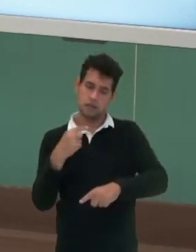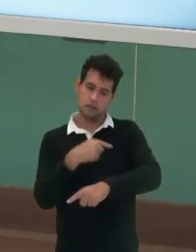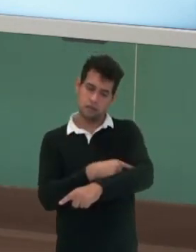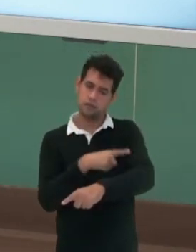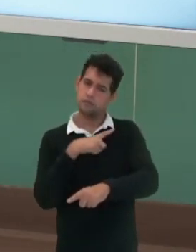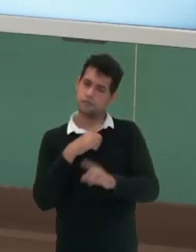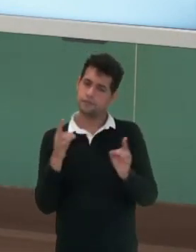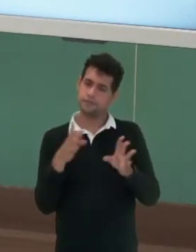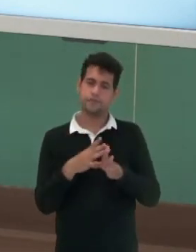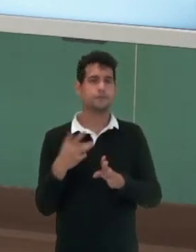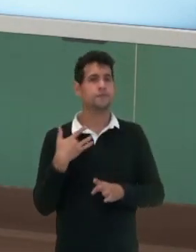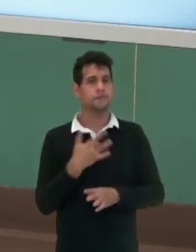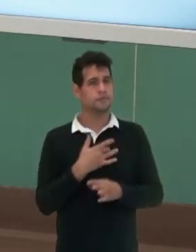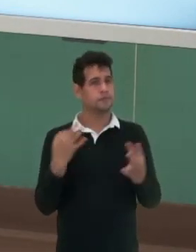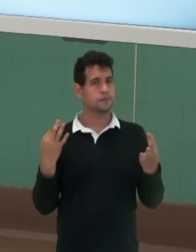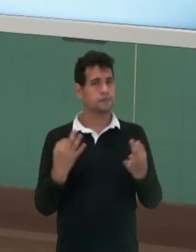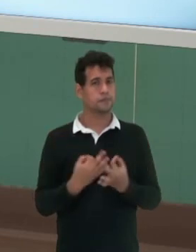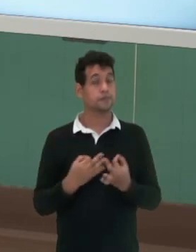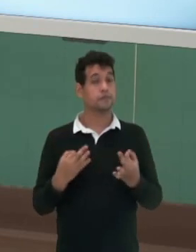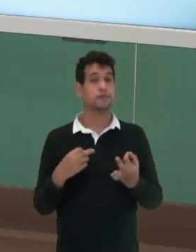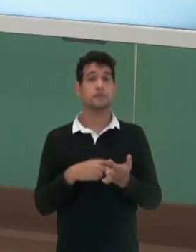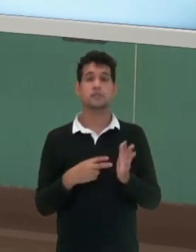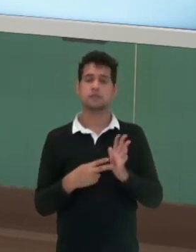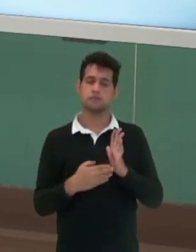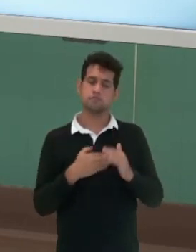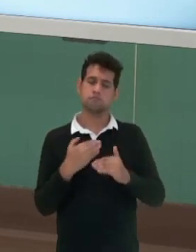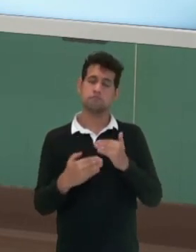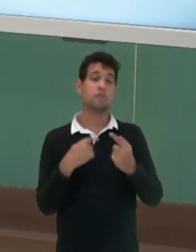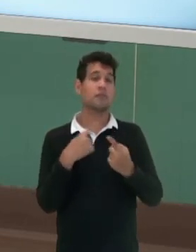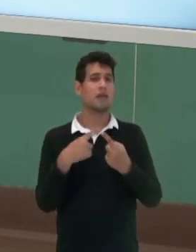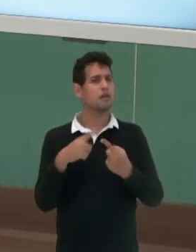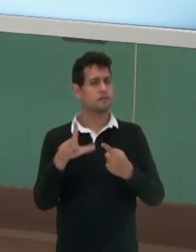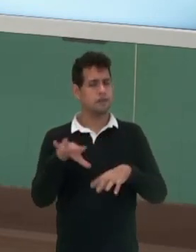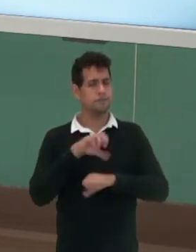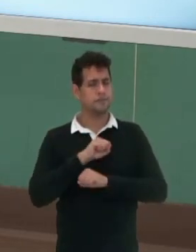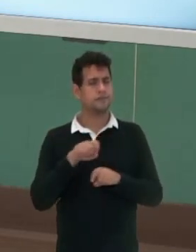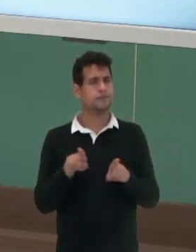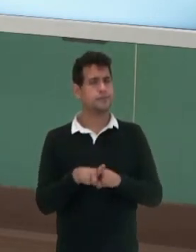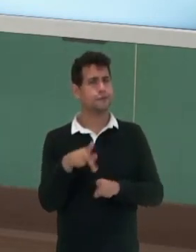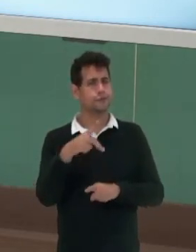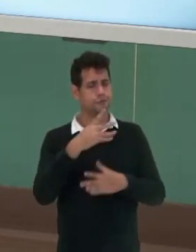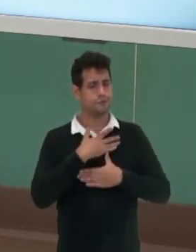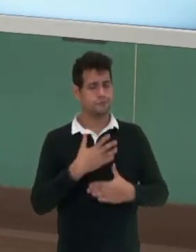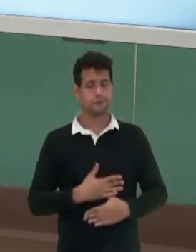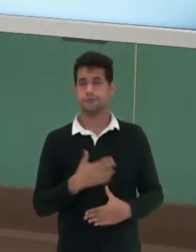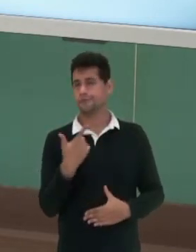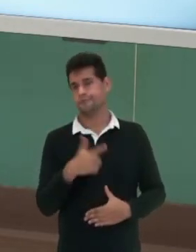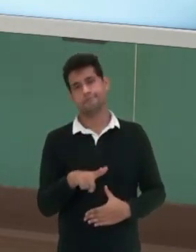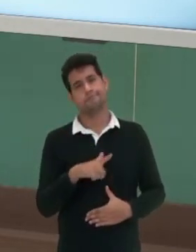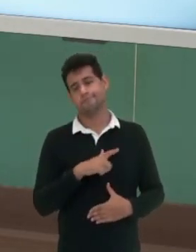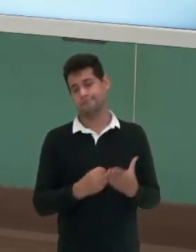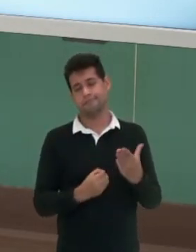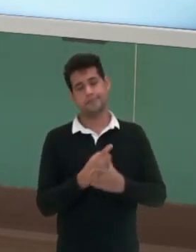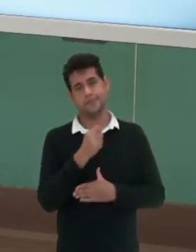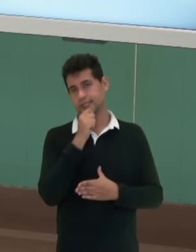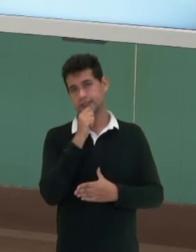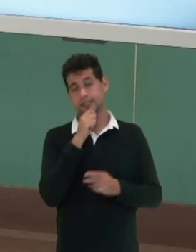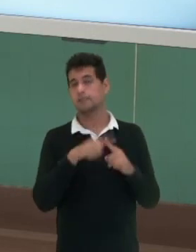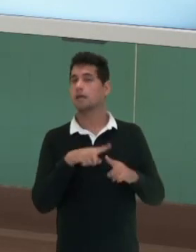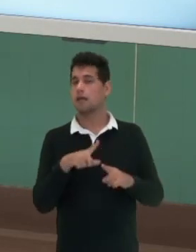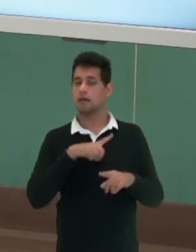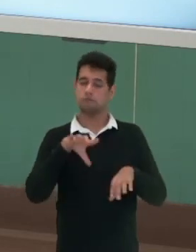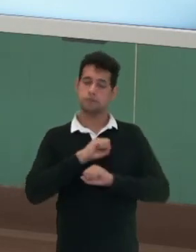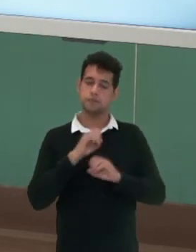anticorpos prontos. A gente chama de imunização passiva, porque você recebe os anticorpos, o teu corpo não teve tempo de produzir, então você já